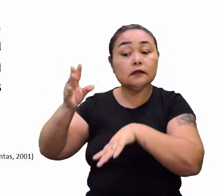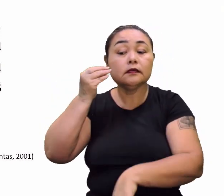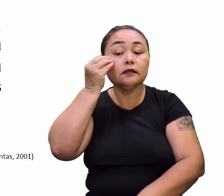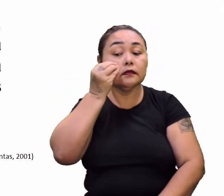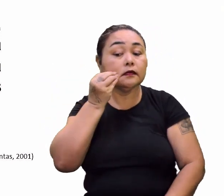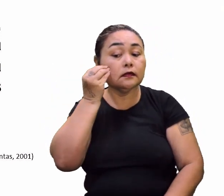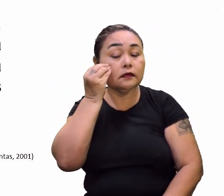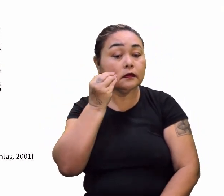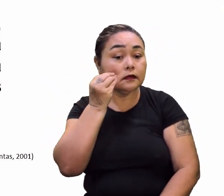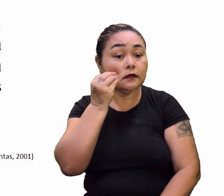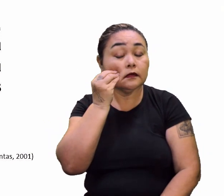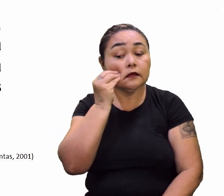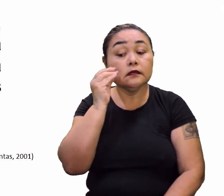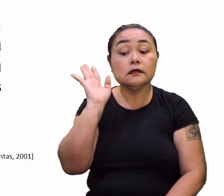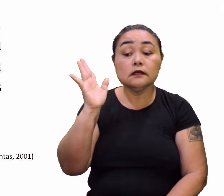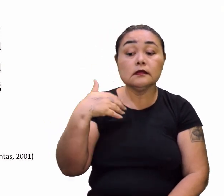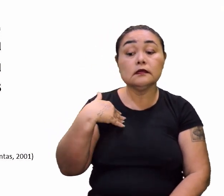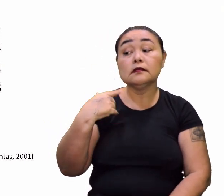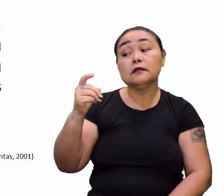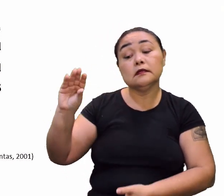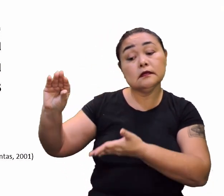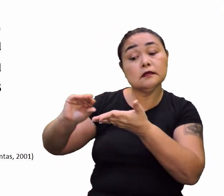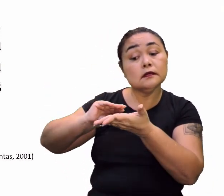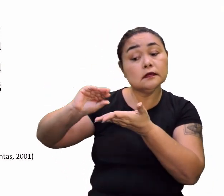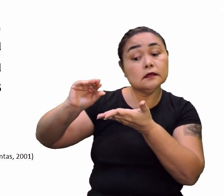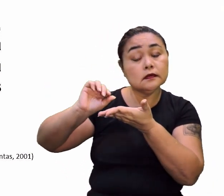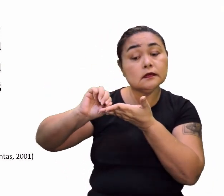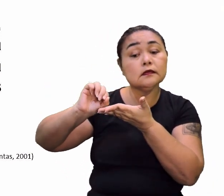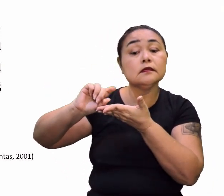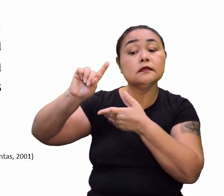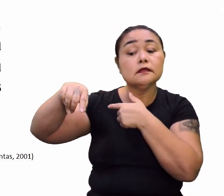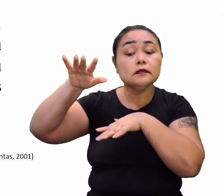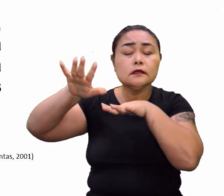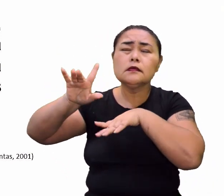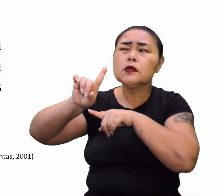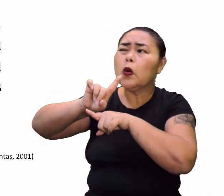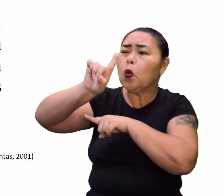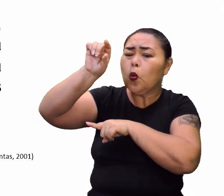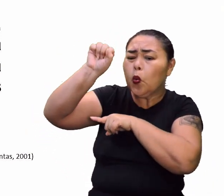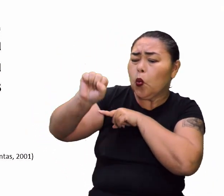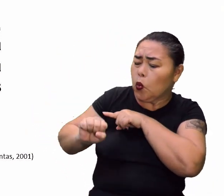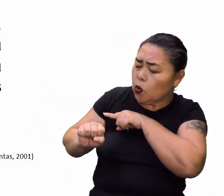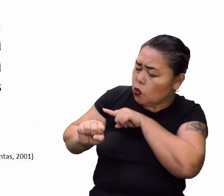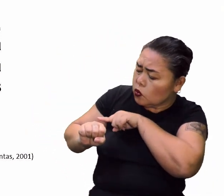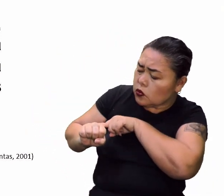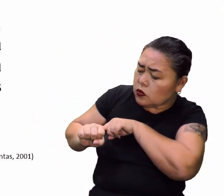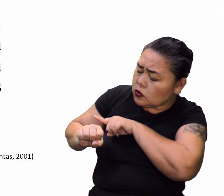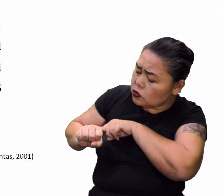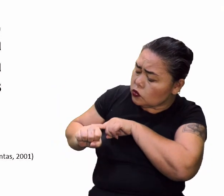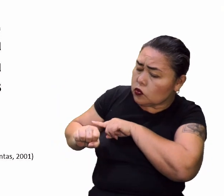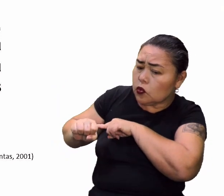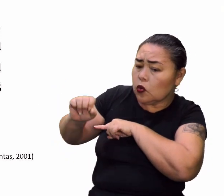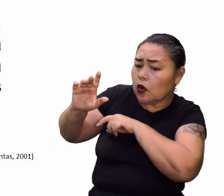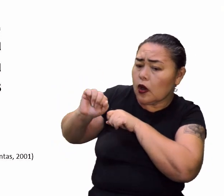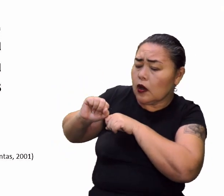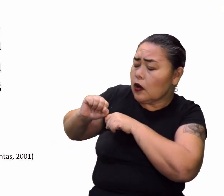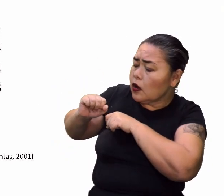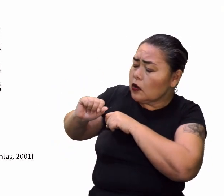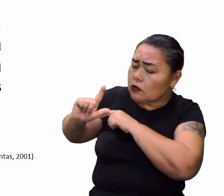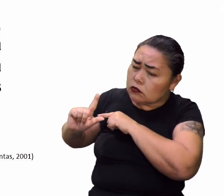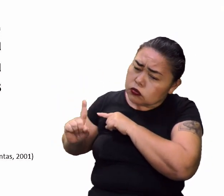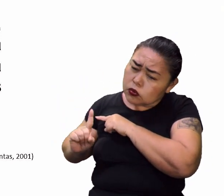experiência em fazer financiamento, porque esse carinha muitas das vezes vinha lá do sul do Brasil, fugindo da